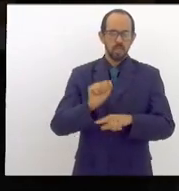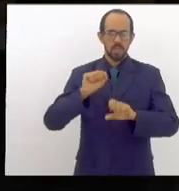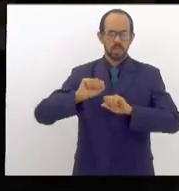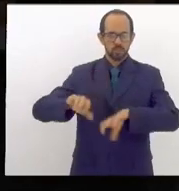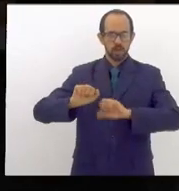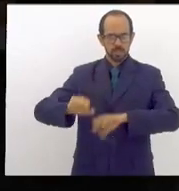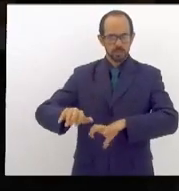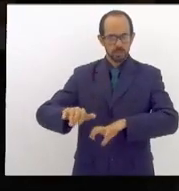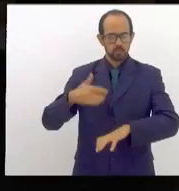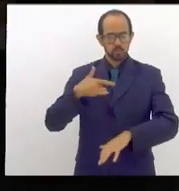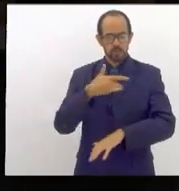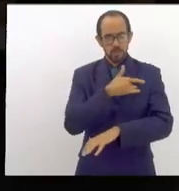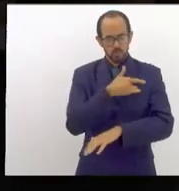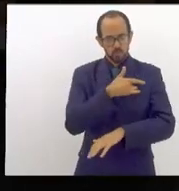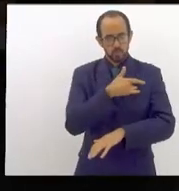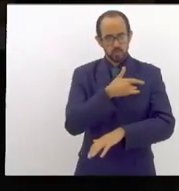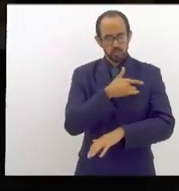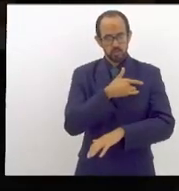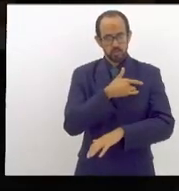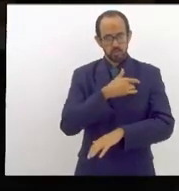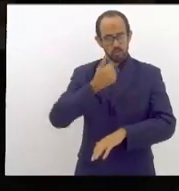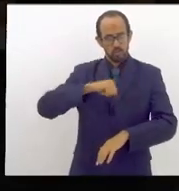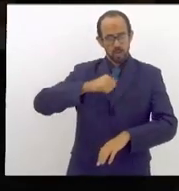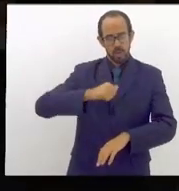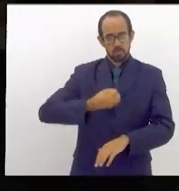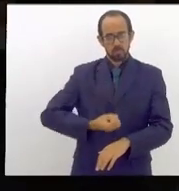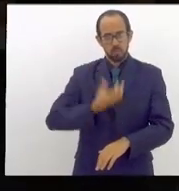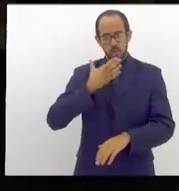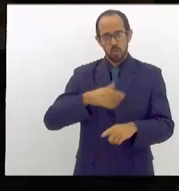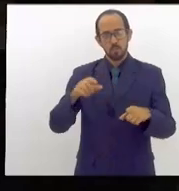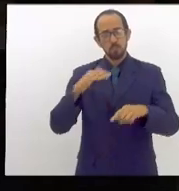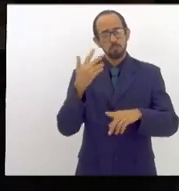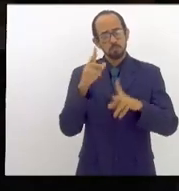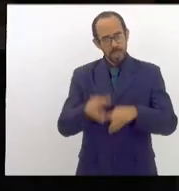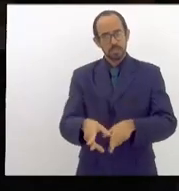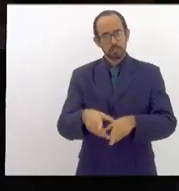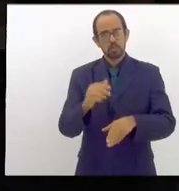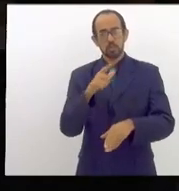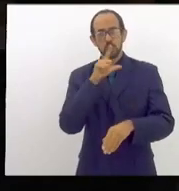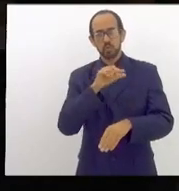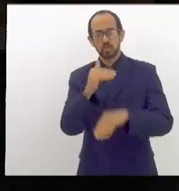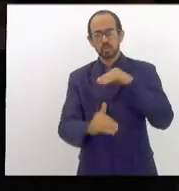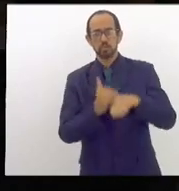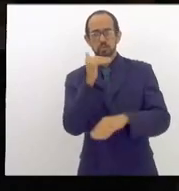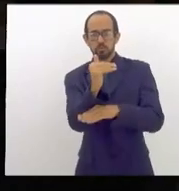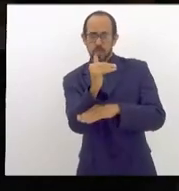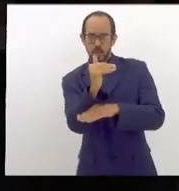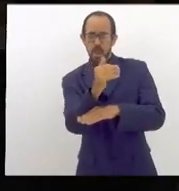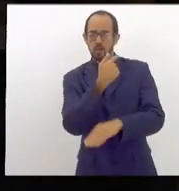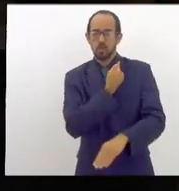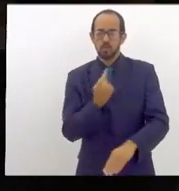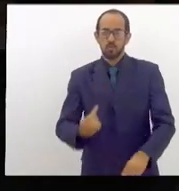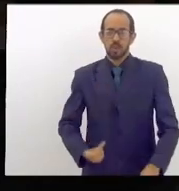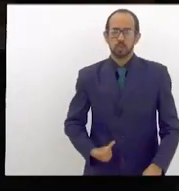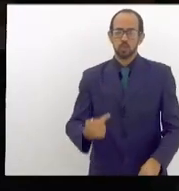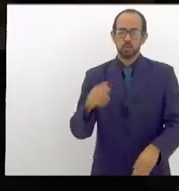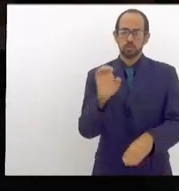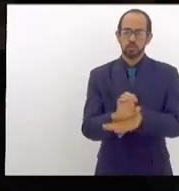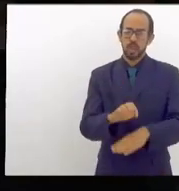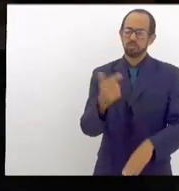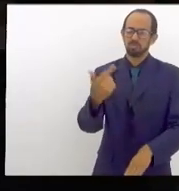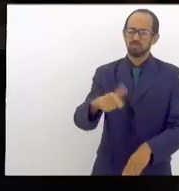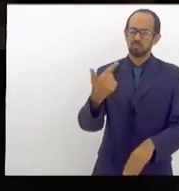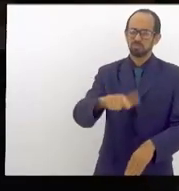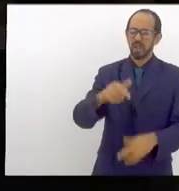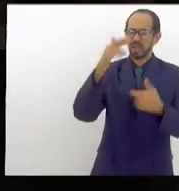e saúde de qualidade então mesmo que tenha sido superavitário o governador do estado não faz o seu